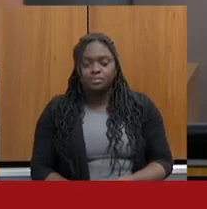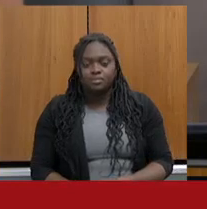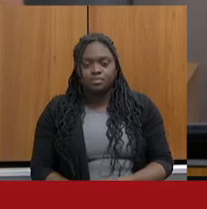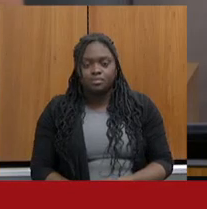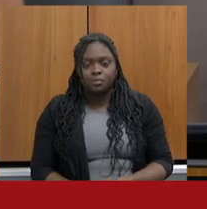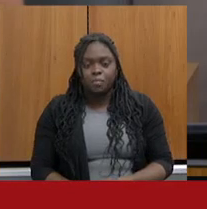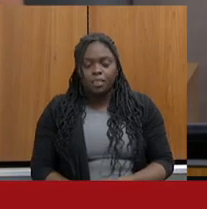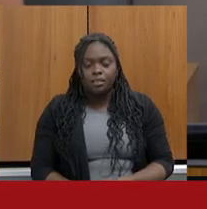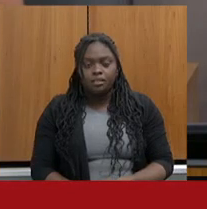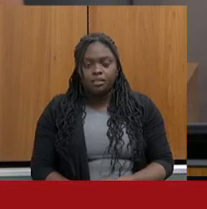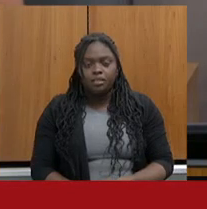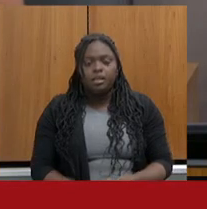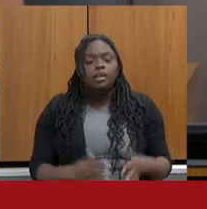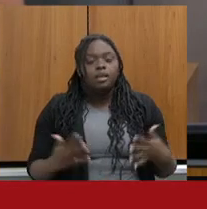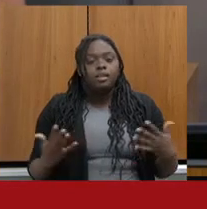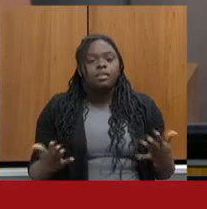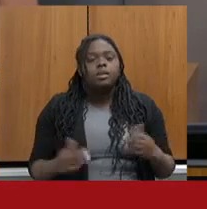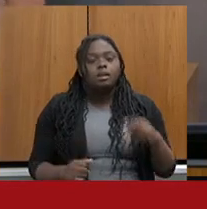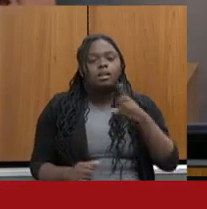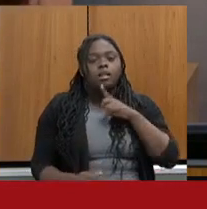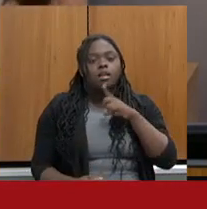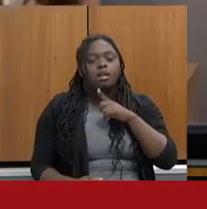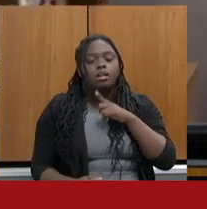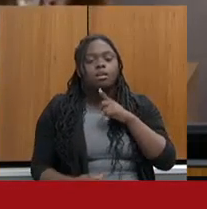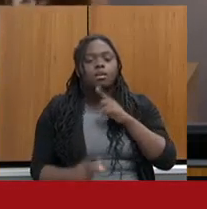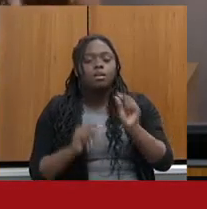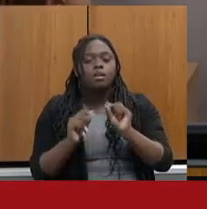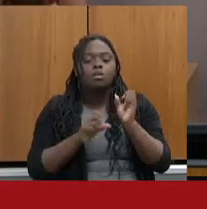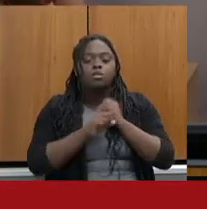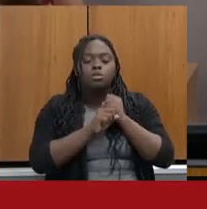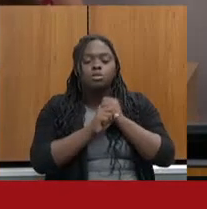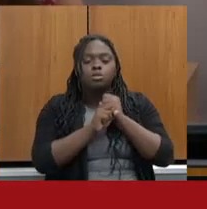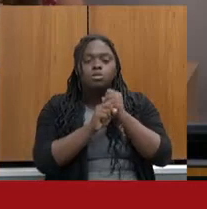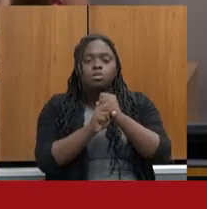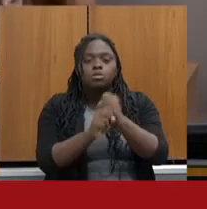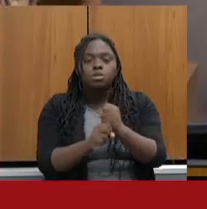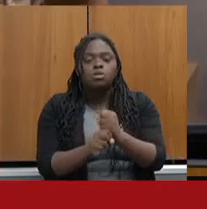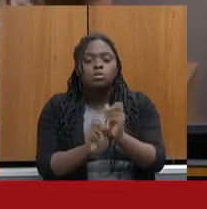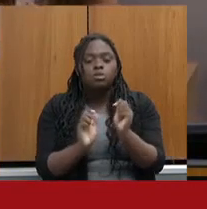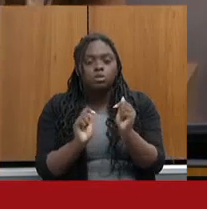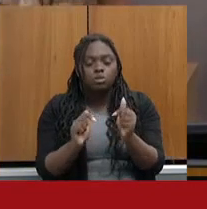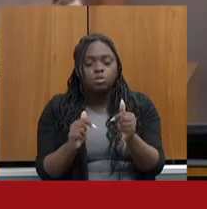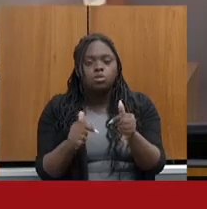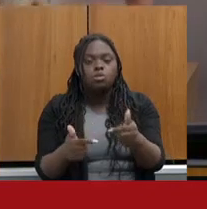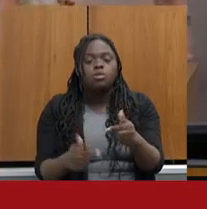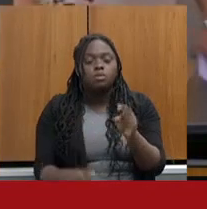nessa medida de recomposição então o saldo ao longo dos anos foram formados